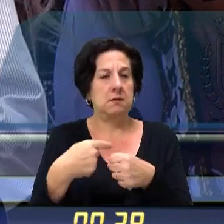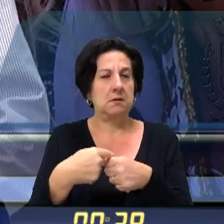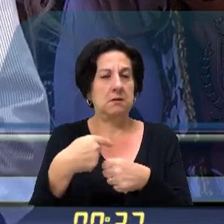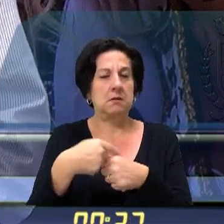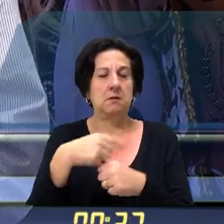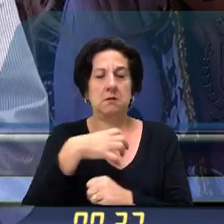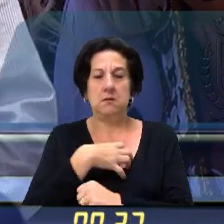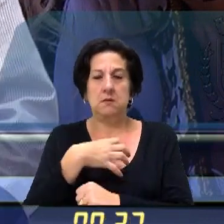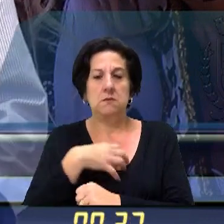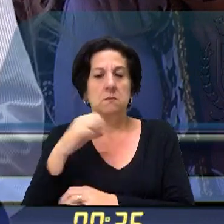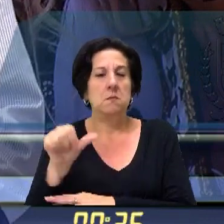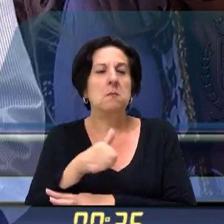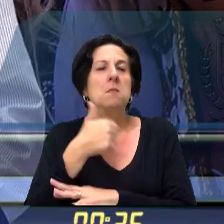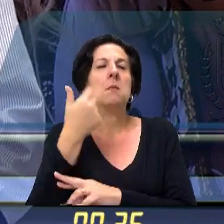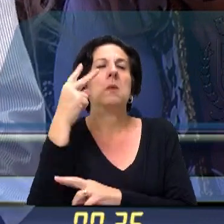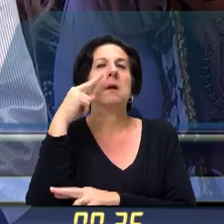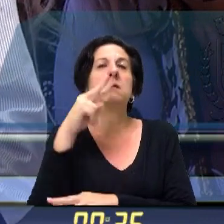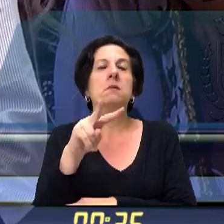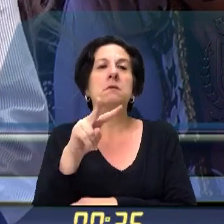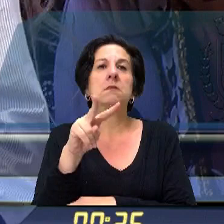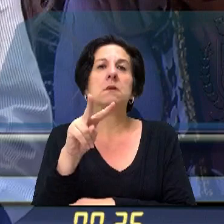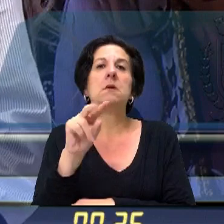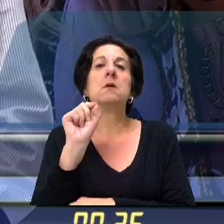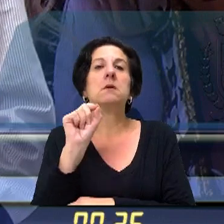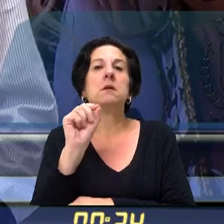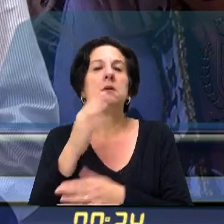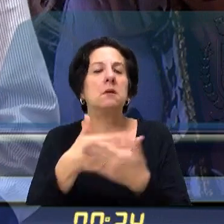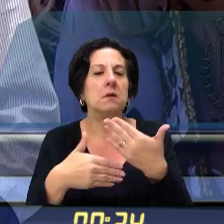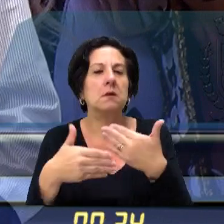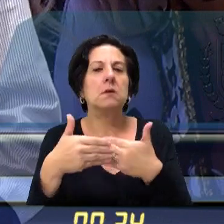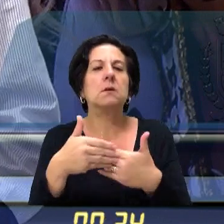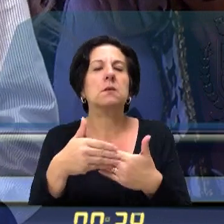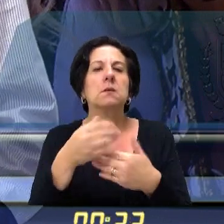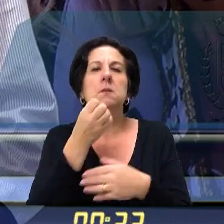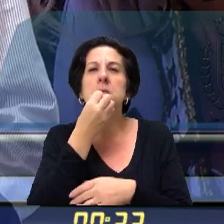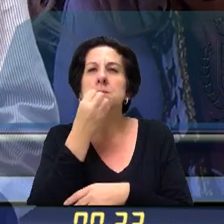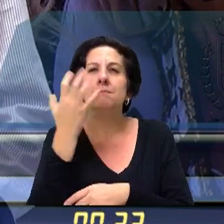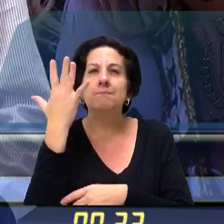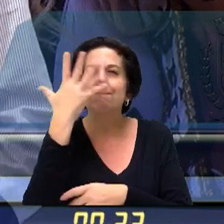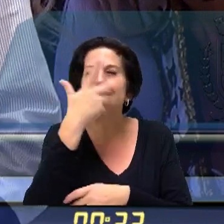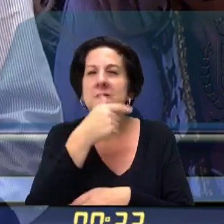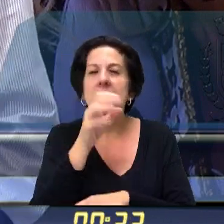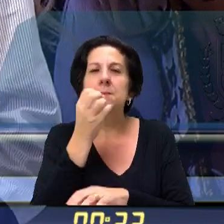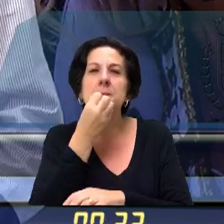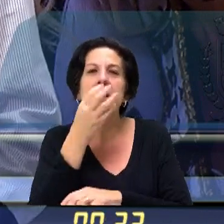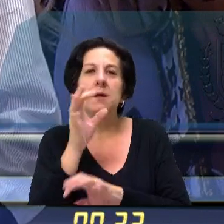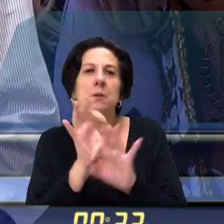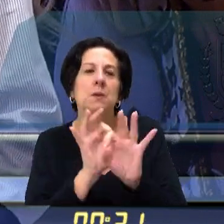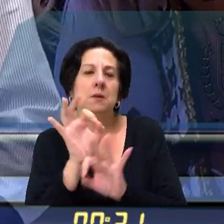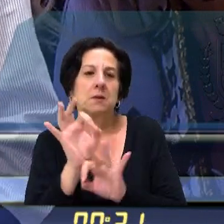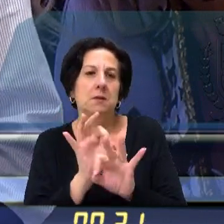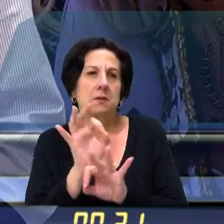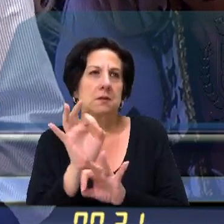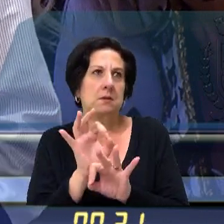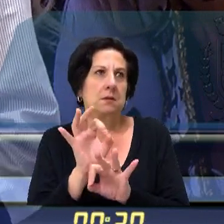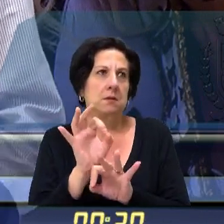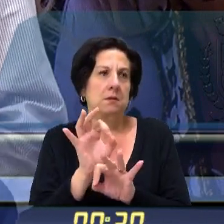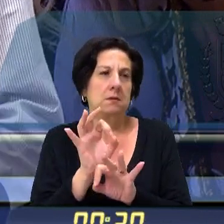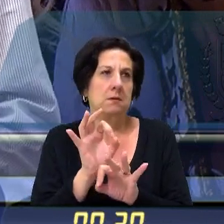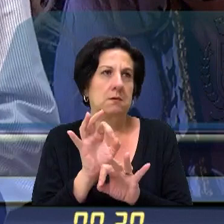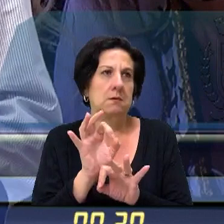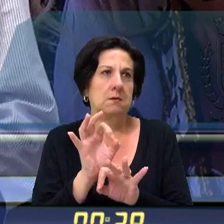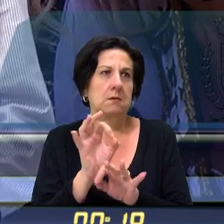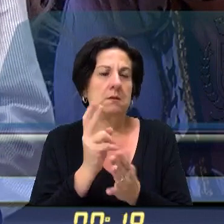vez se sentirem melhor e ver que realmente está tudo muito bonito e bem organizado. E